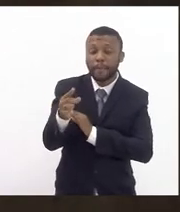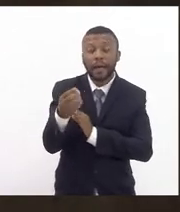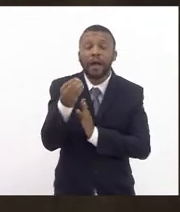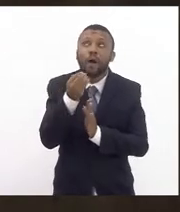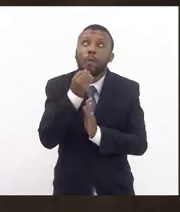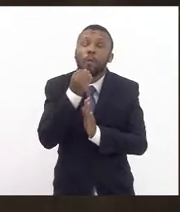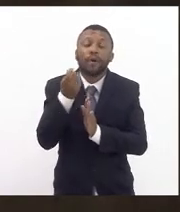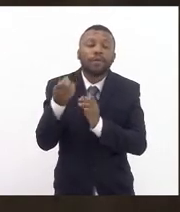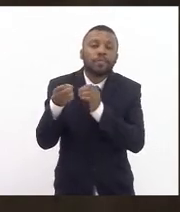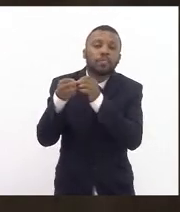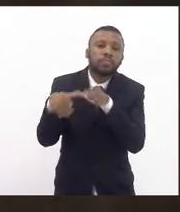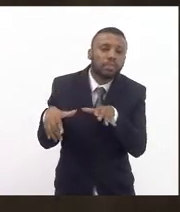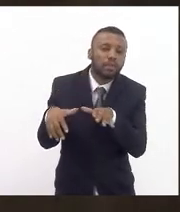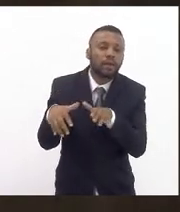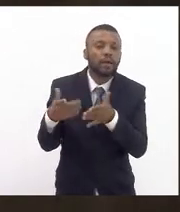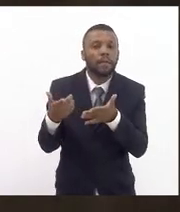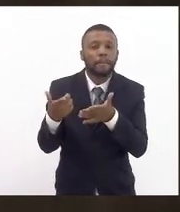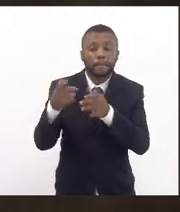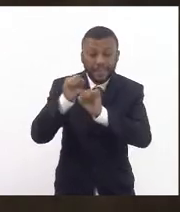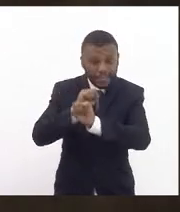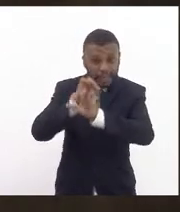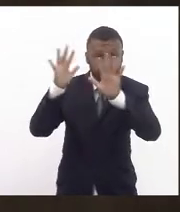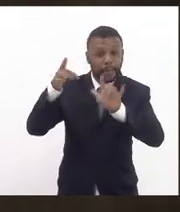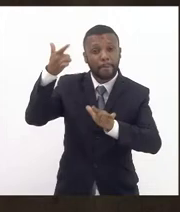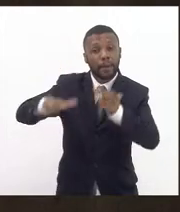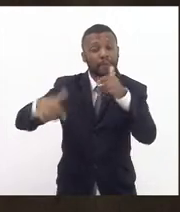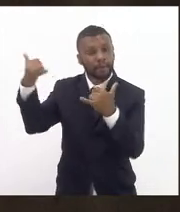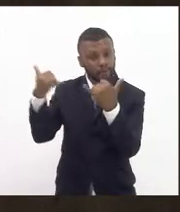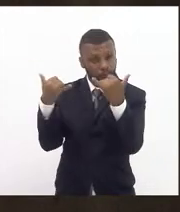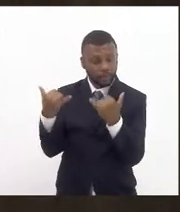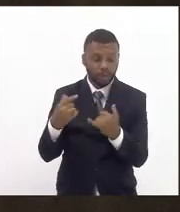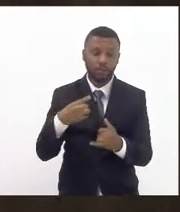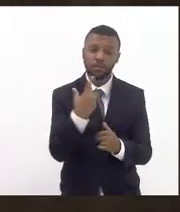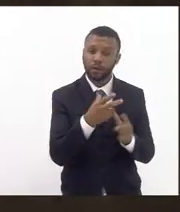possível prejudicabilidade, a CCJ pudesse fazer uma avaliação.